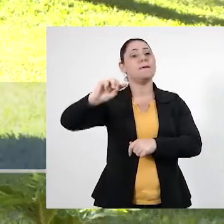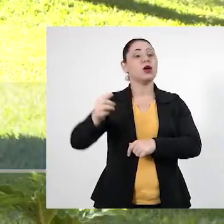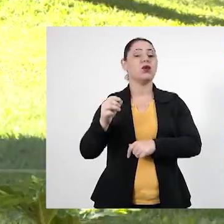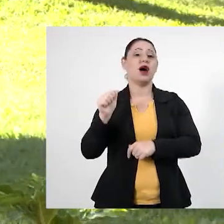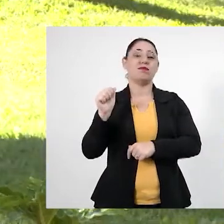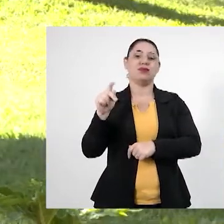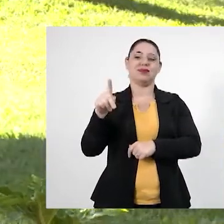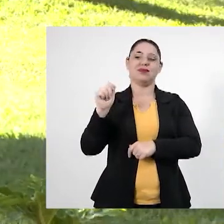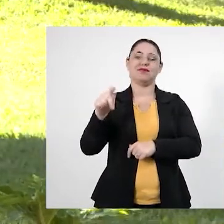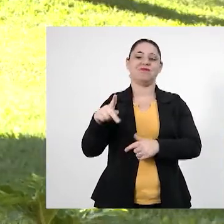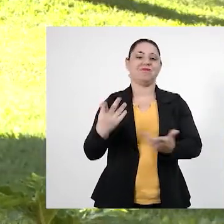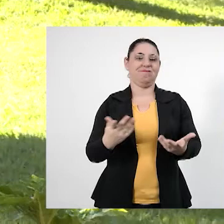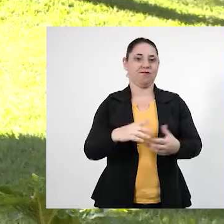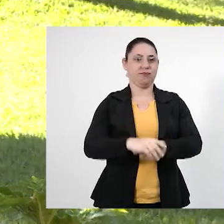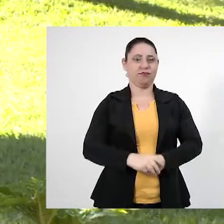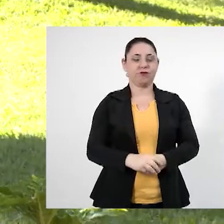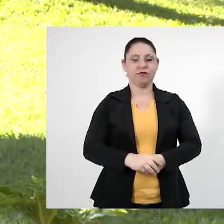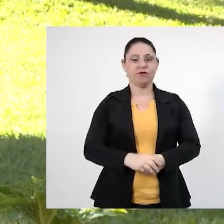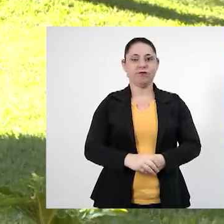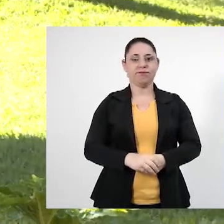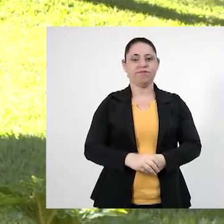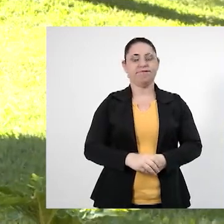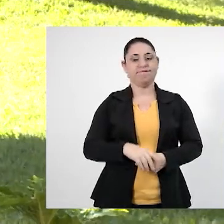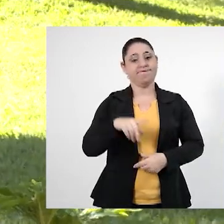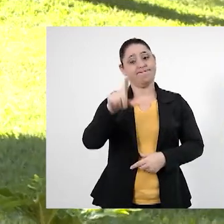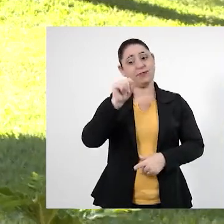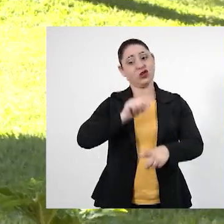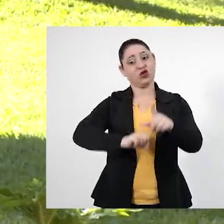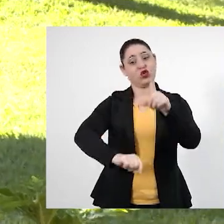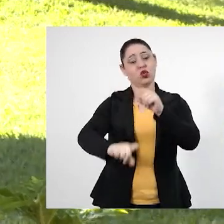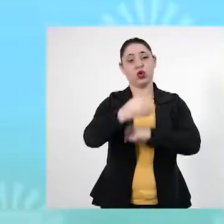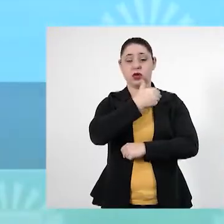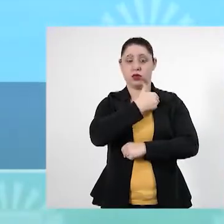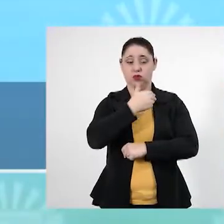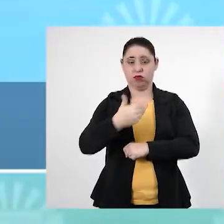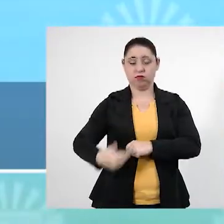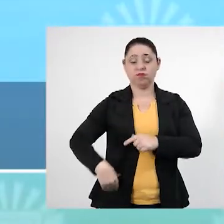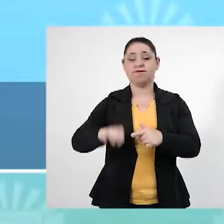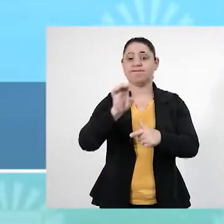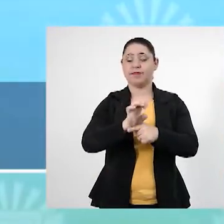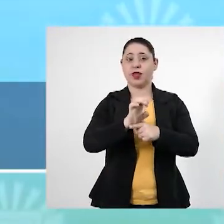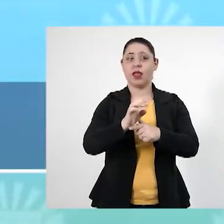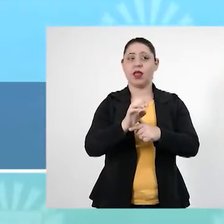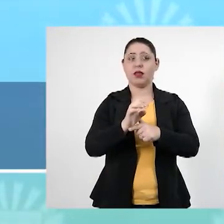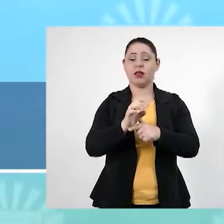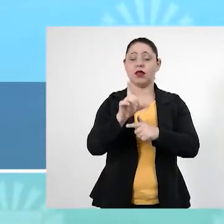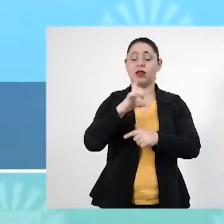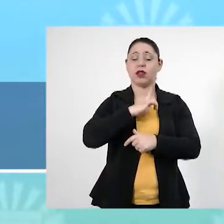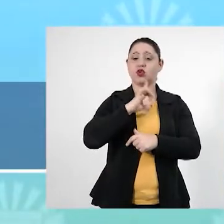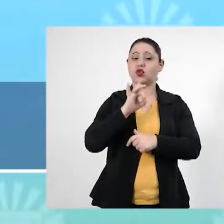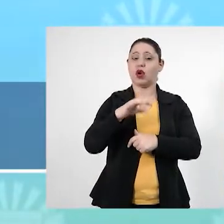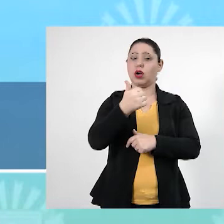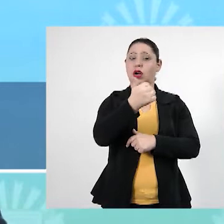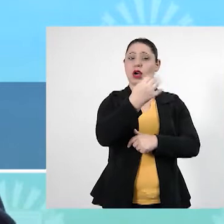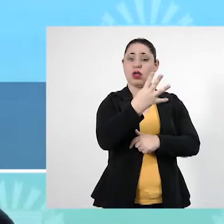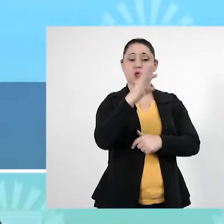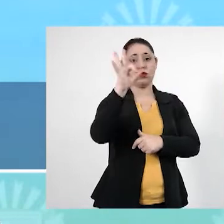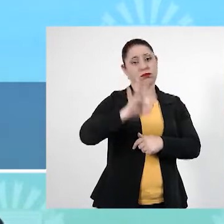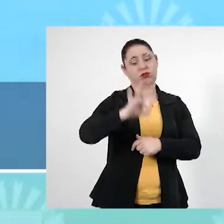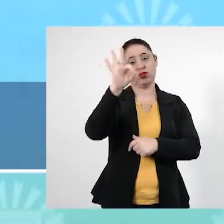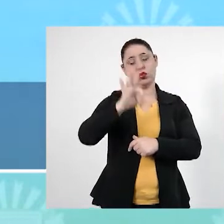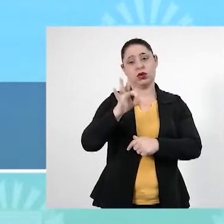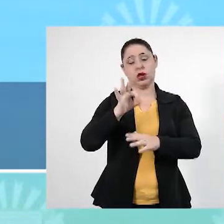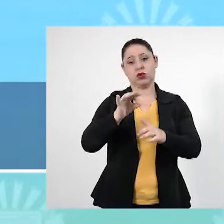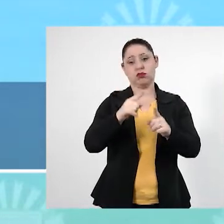30 mil inativos, que são os aposentados e pensionistas. Foi a opção do Estado manter 14%